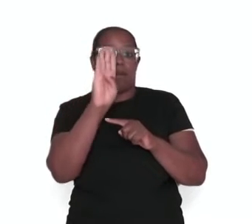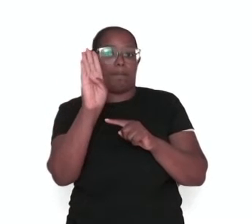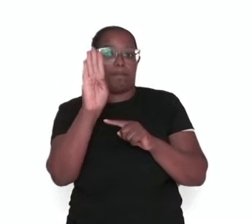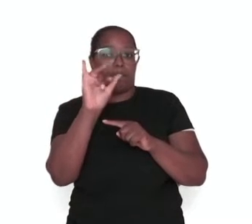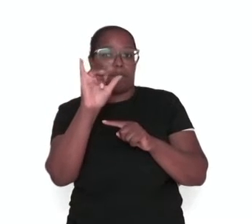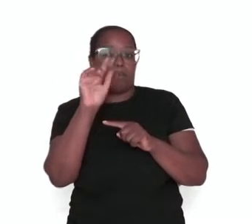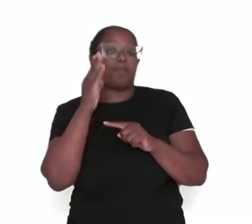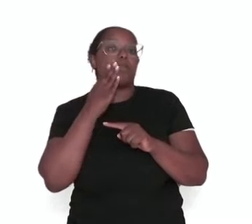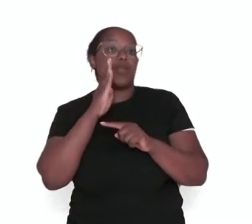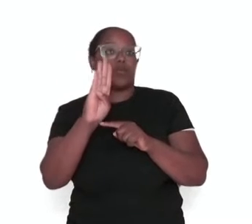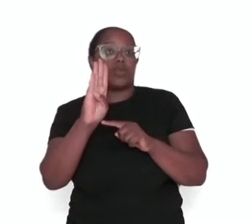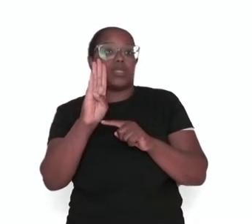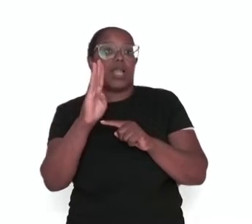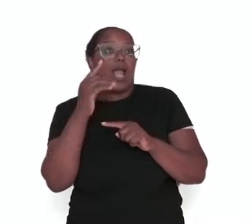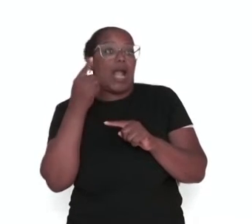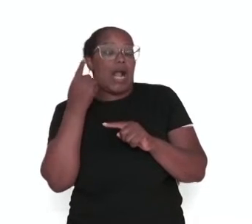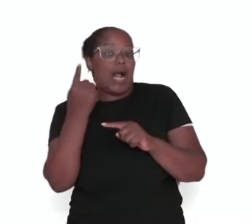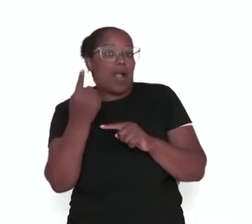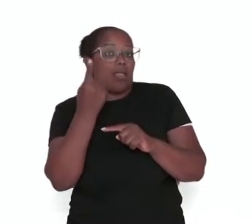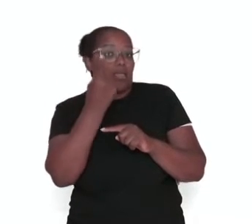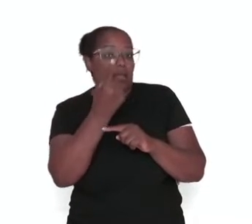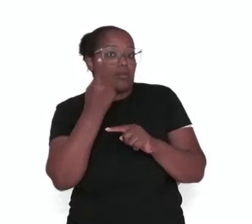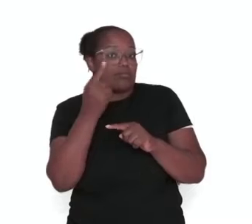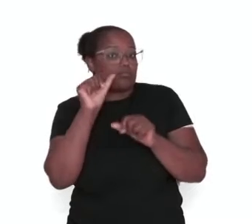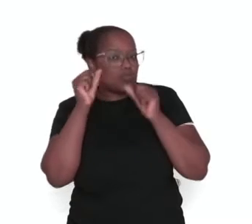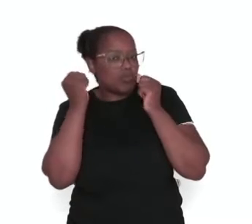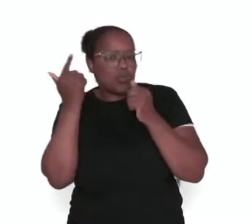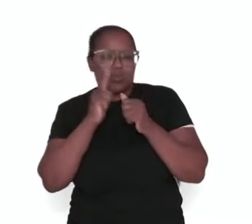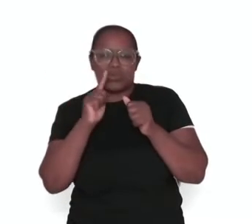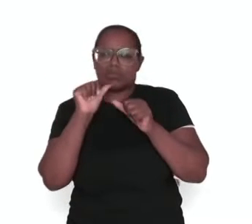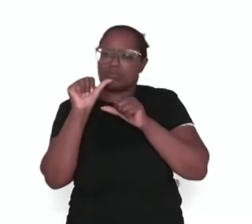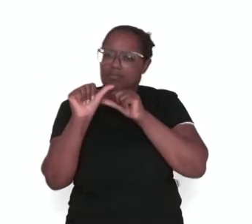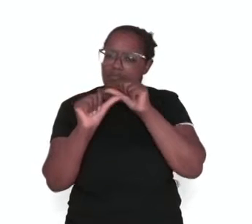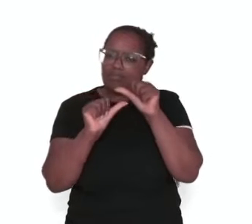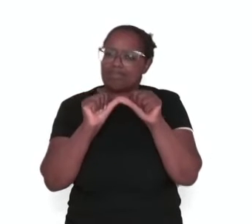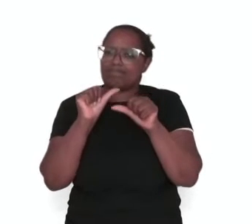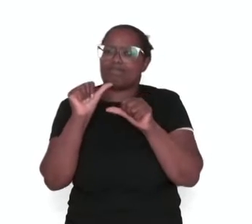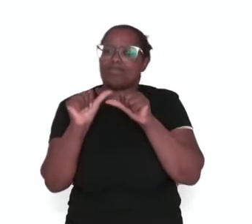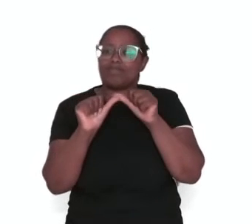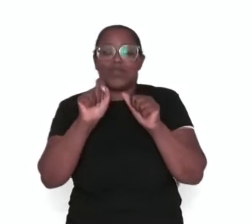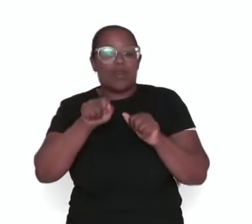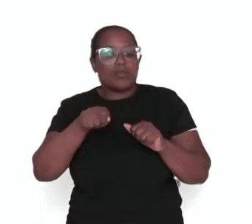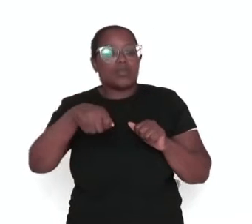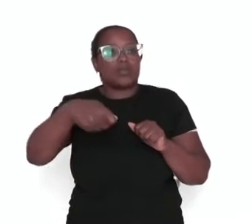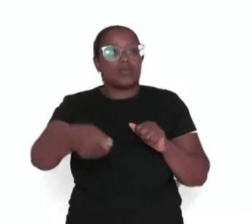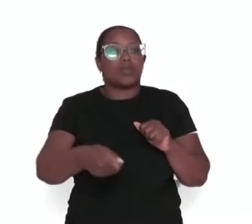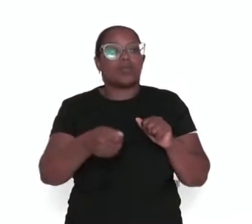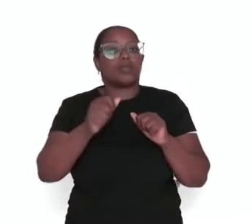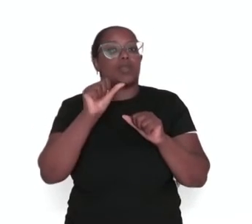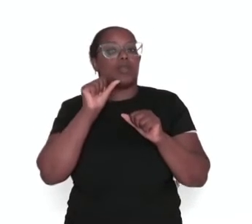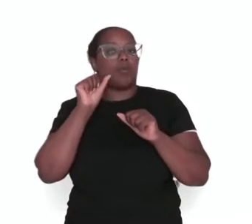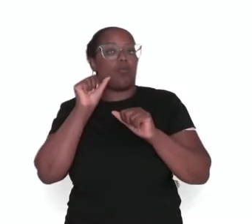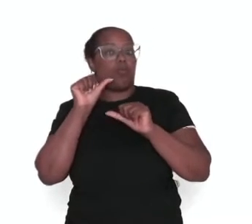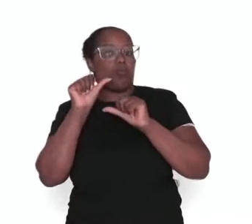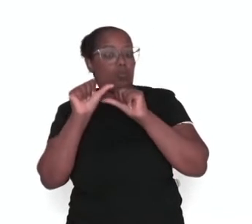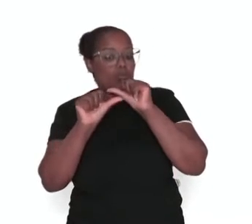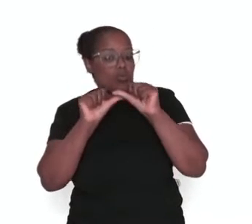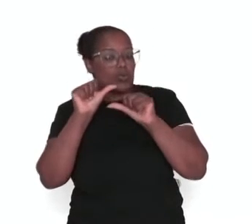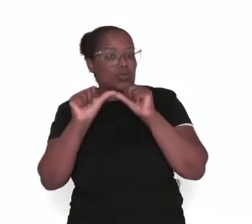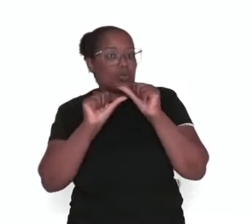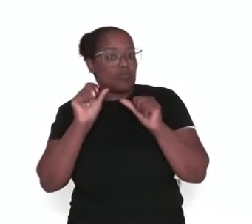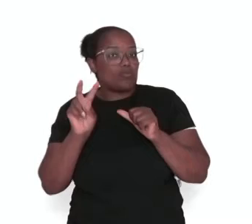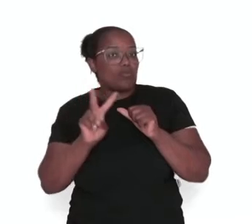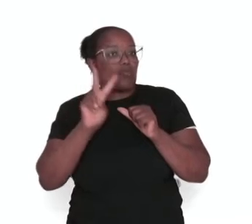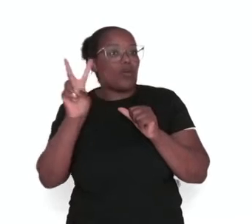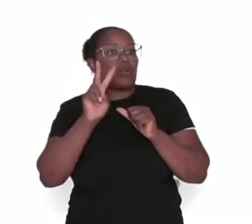dos gigas consegue transmitir 8,6 bilhões de sinais. Então, multipliquei pelo valor de gigabytes